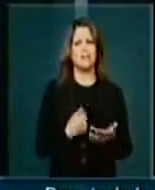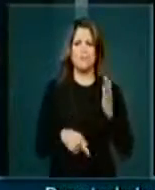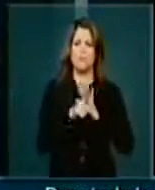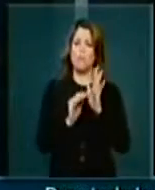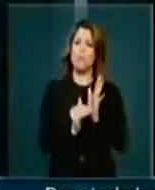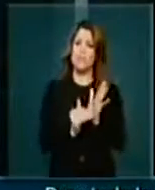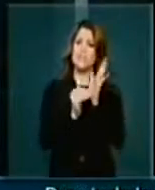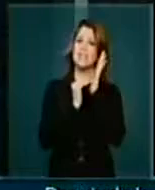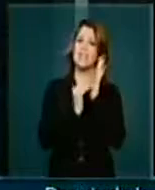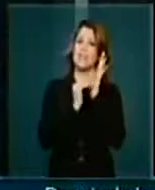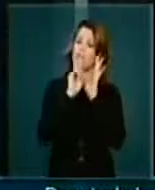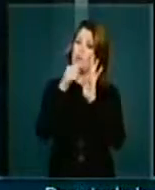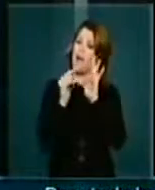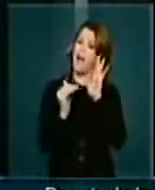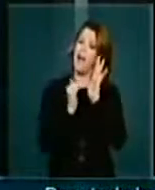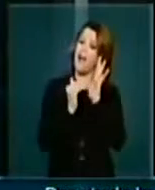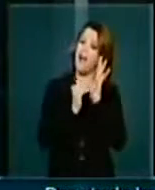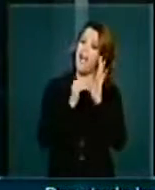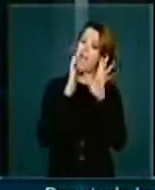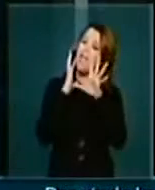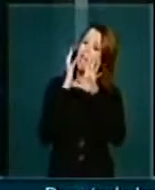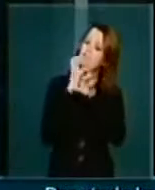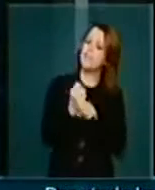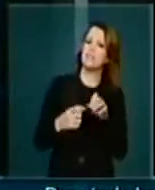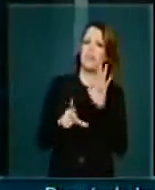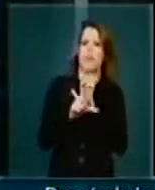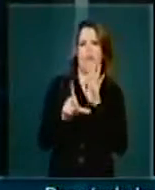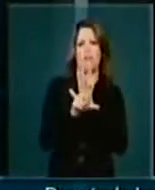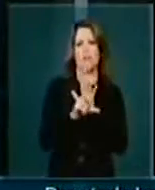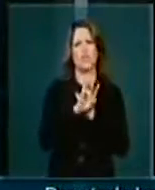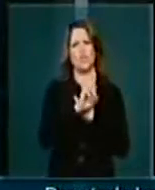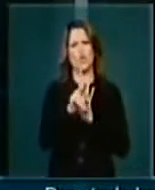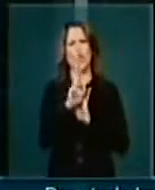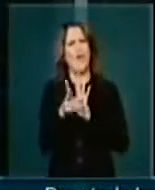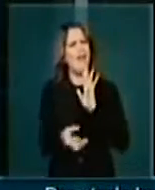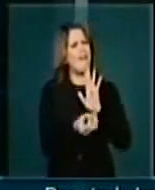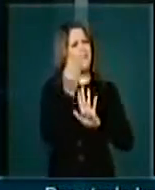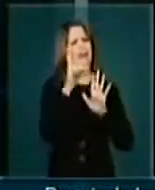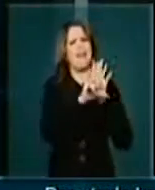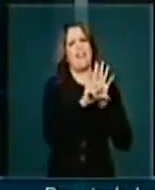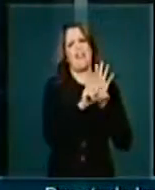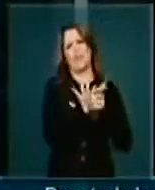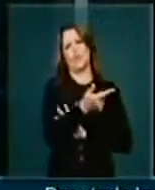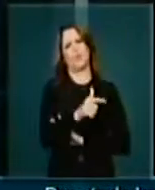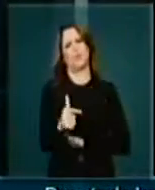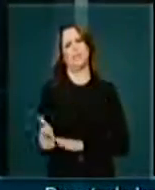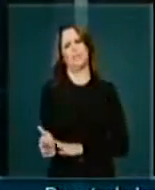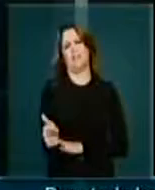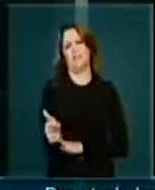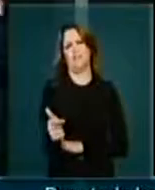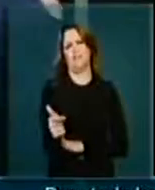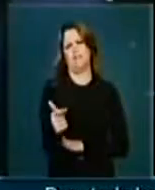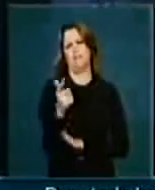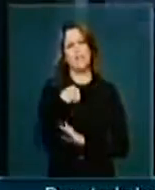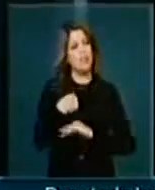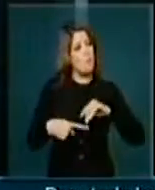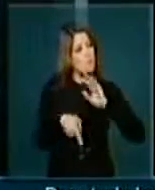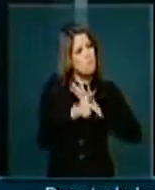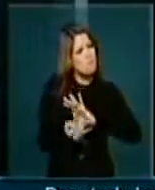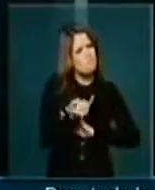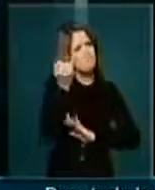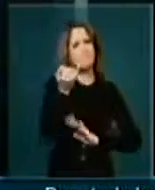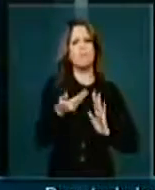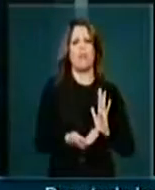Senado Federal é uma casa de revisão de leis, não é de proposição de leis. Este é o papel da